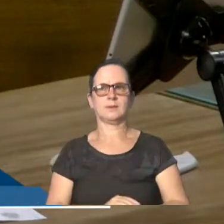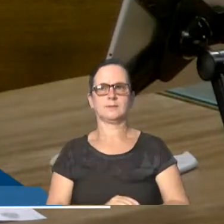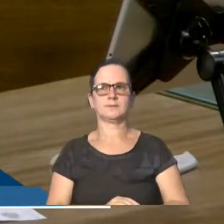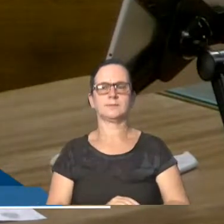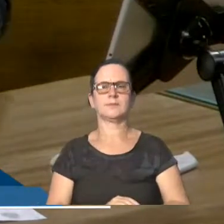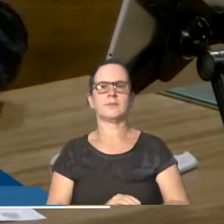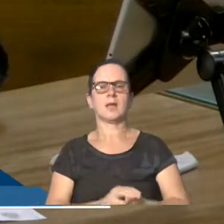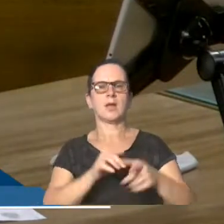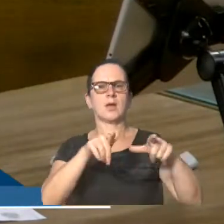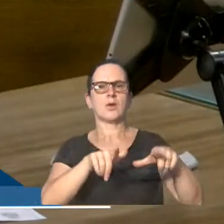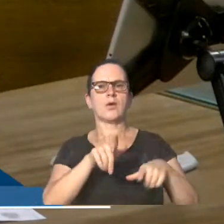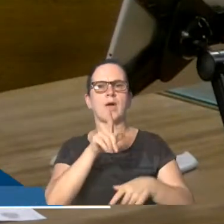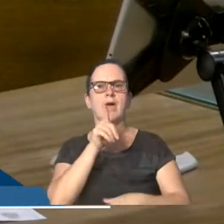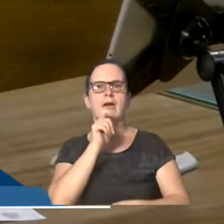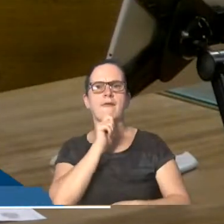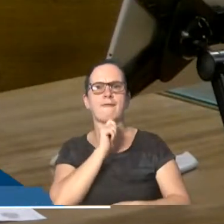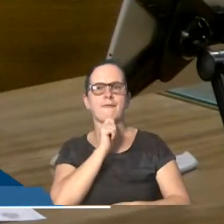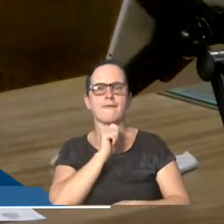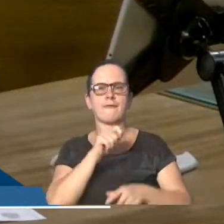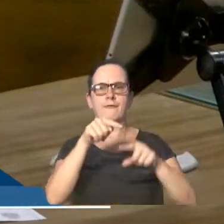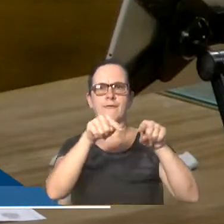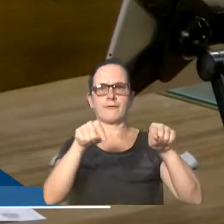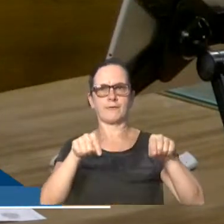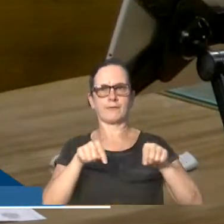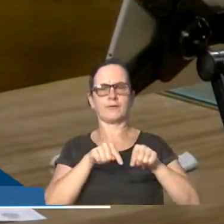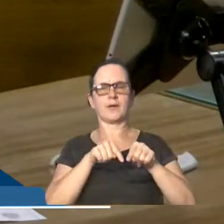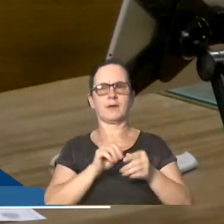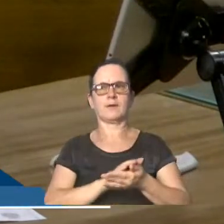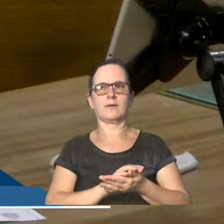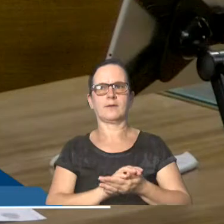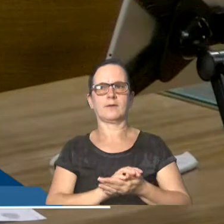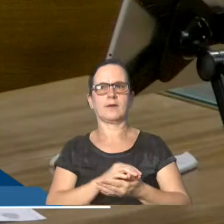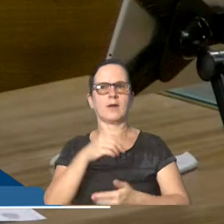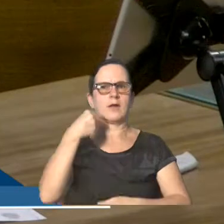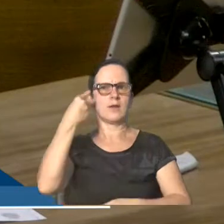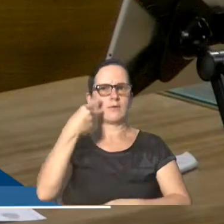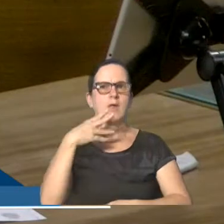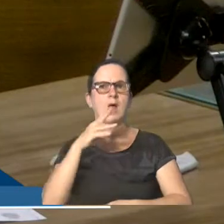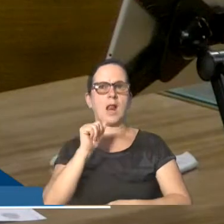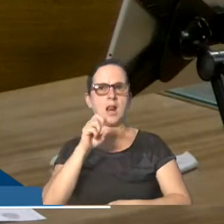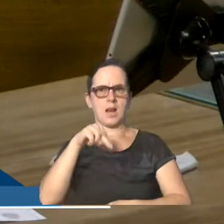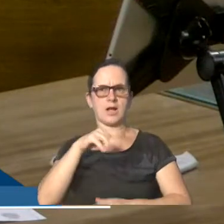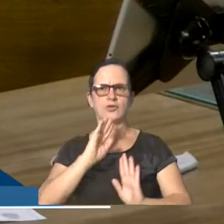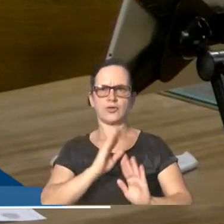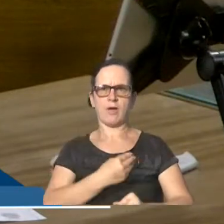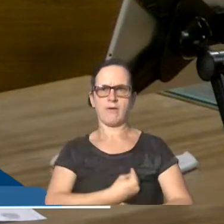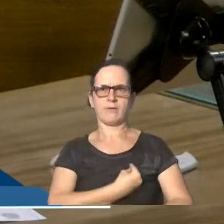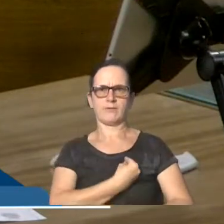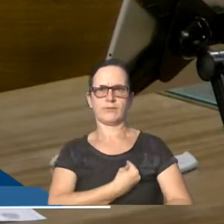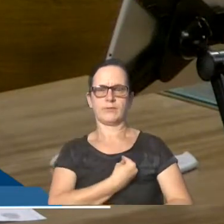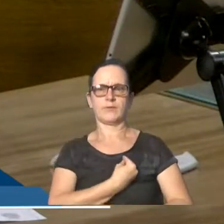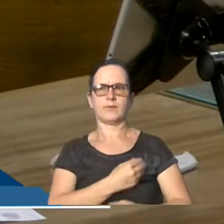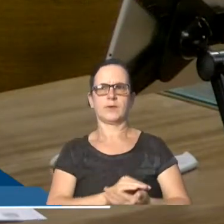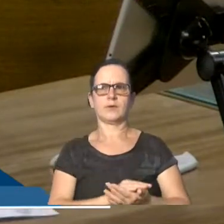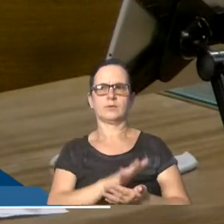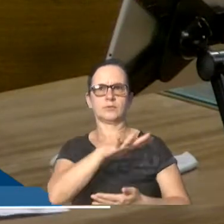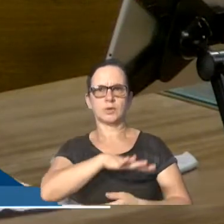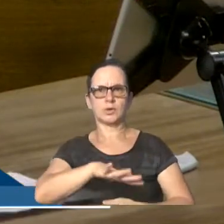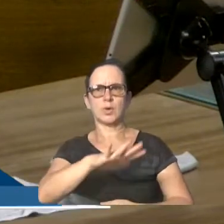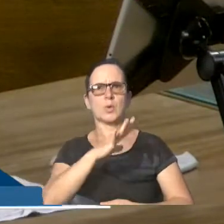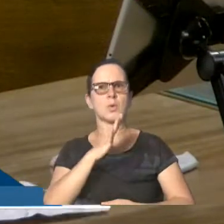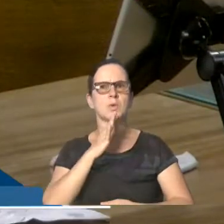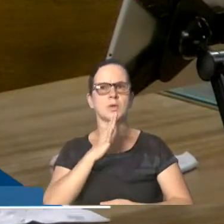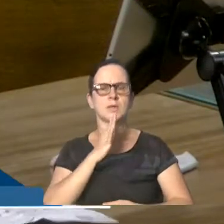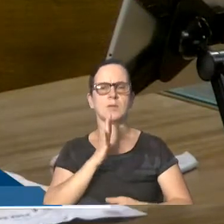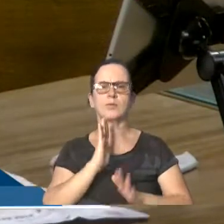fria, como já foi dito aqui pelo nosso vereador Alan Matias, a gente conhece bem aquela região onde a